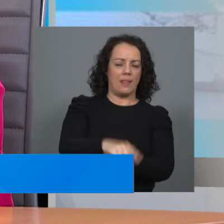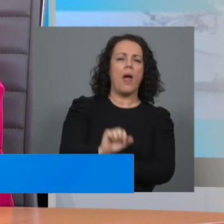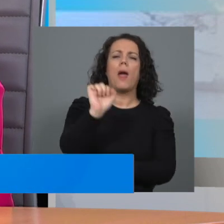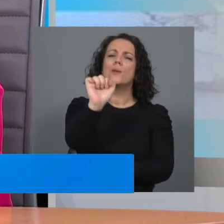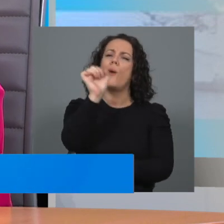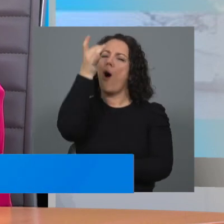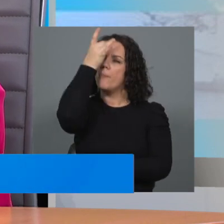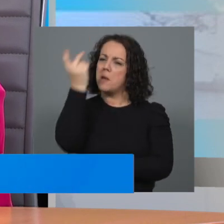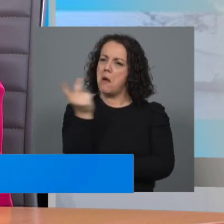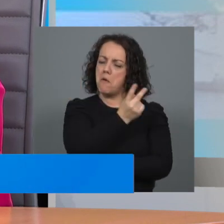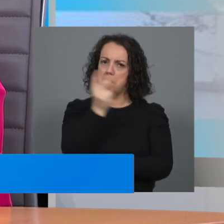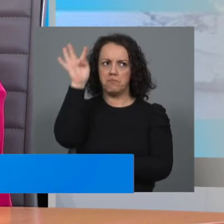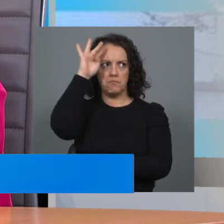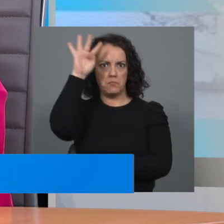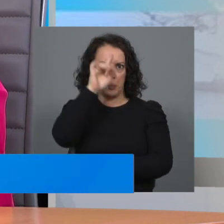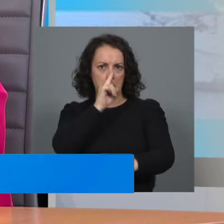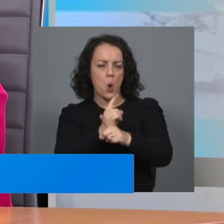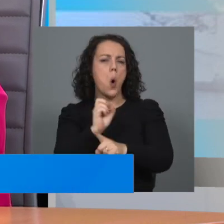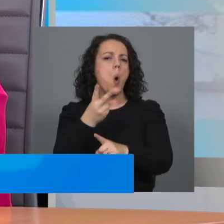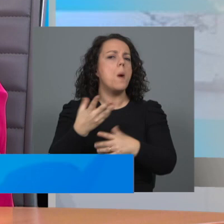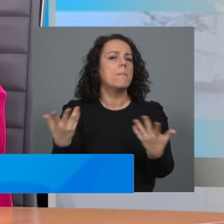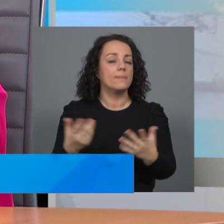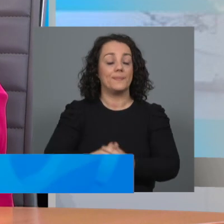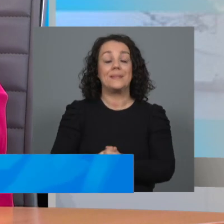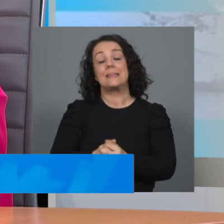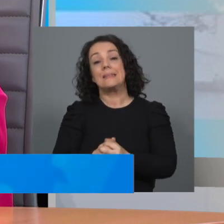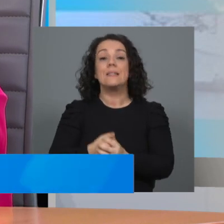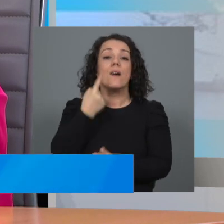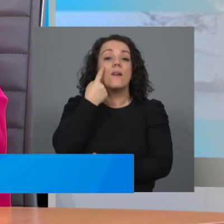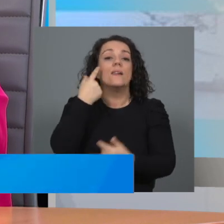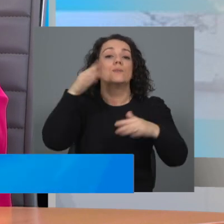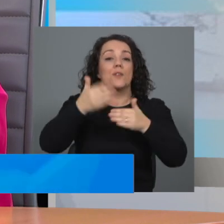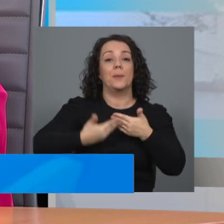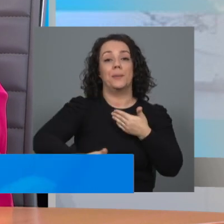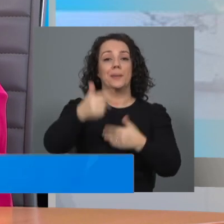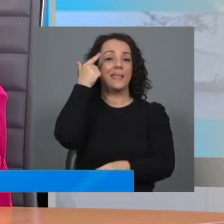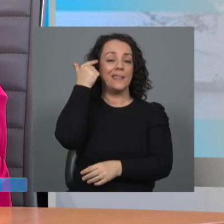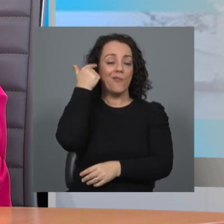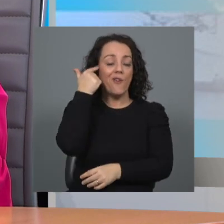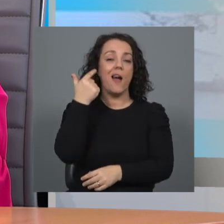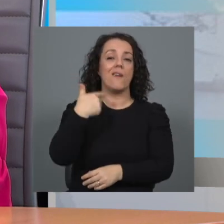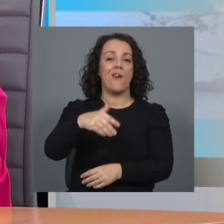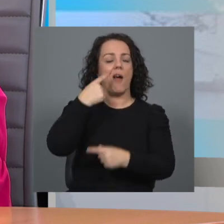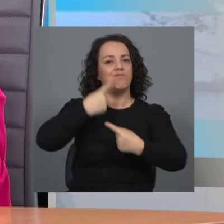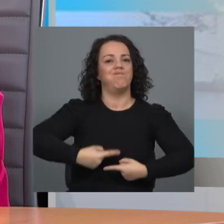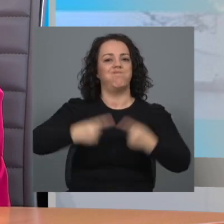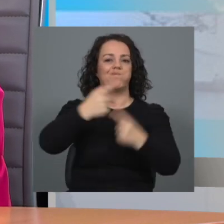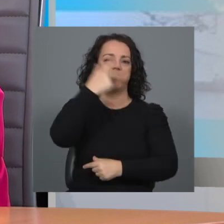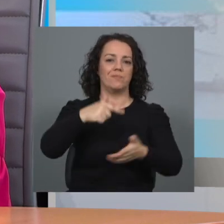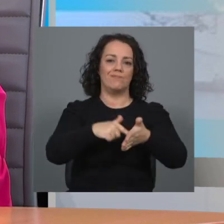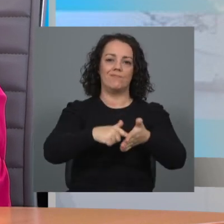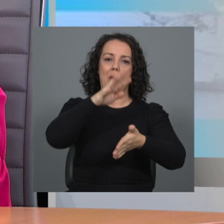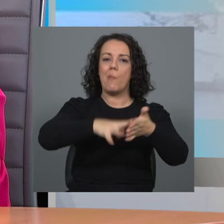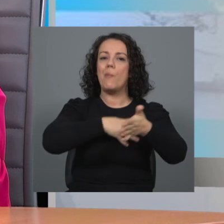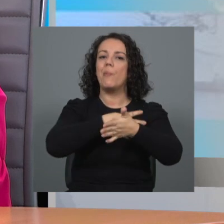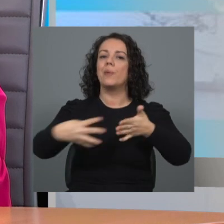Isso veremos esta quinta-feira, quando for desvendado por completo o plano de desconfinamento. Eu acho